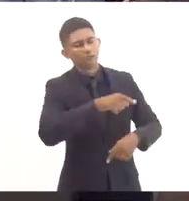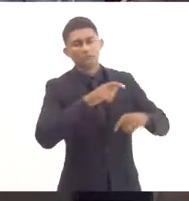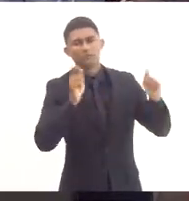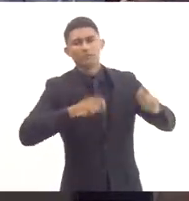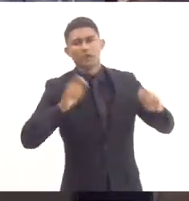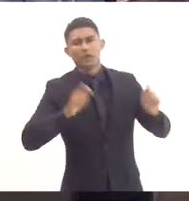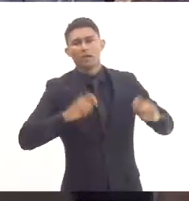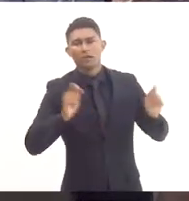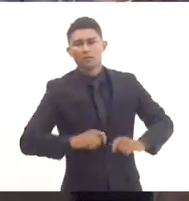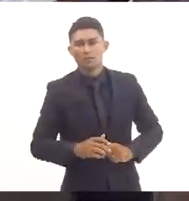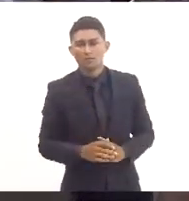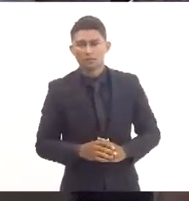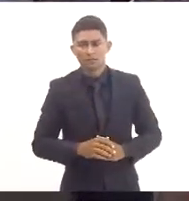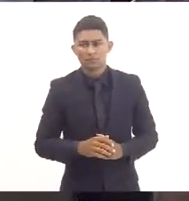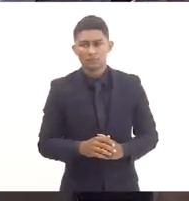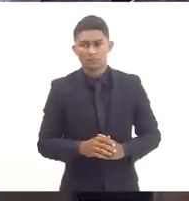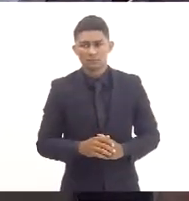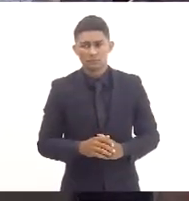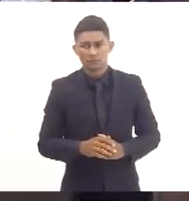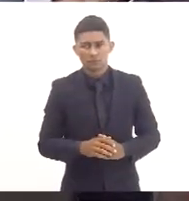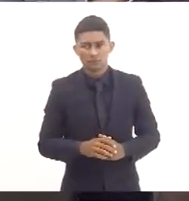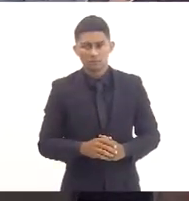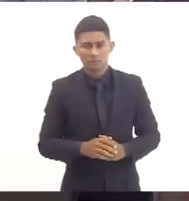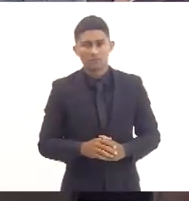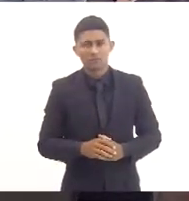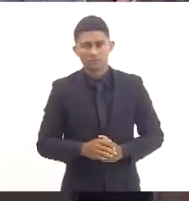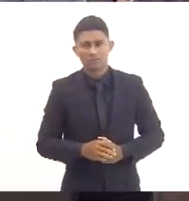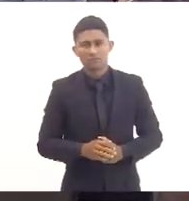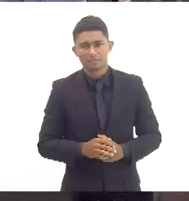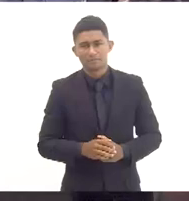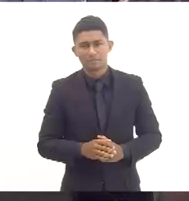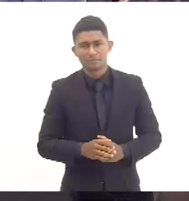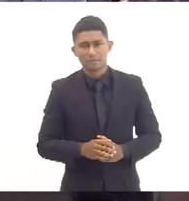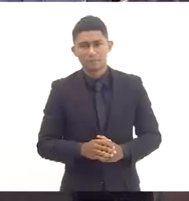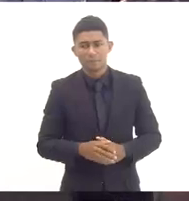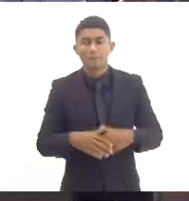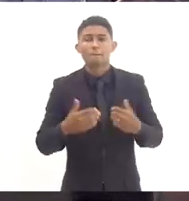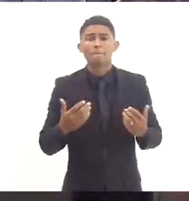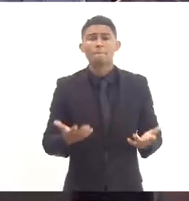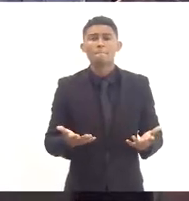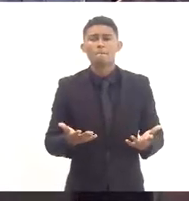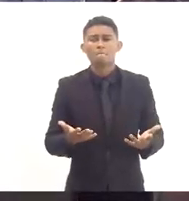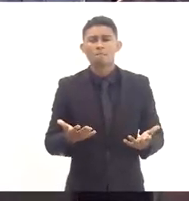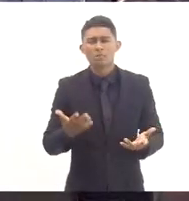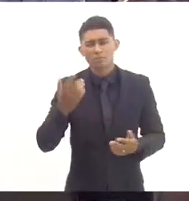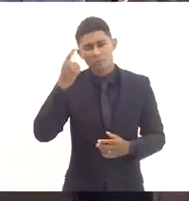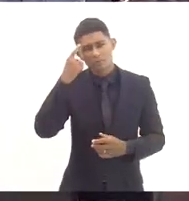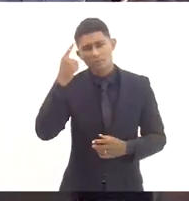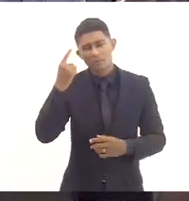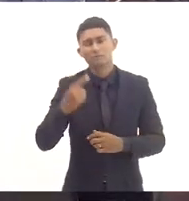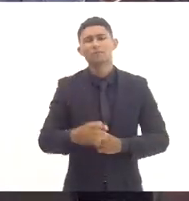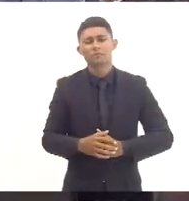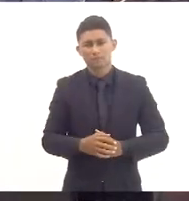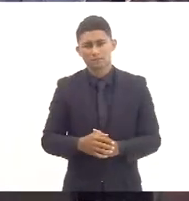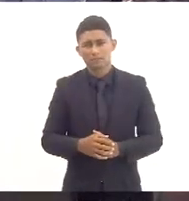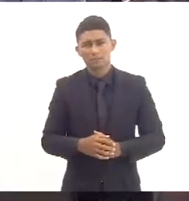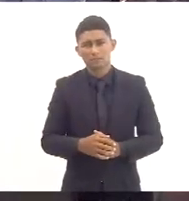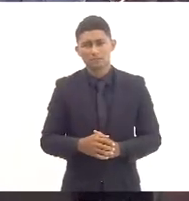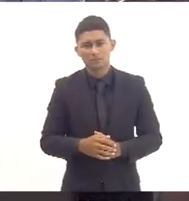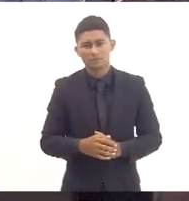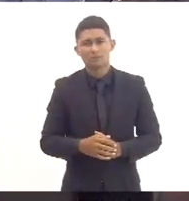Ah tá não é disse para incapacidade para o trabalho E qual é o peso é